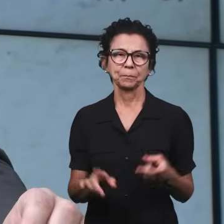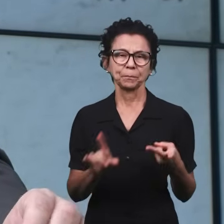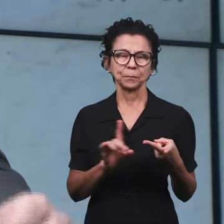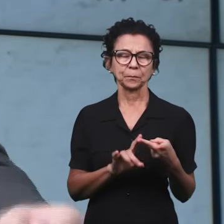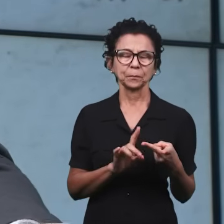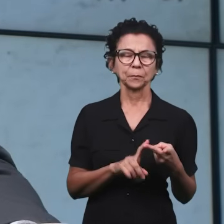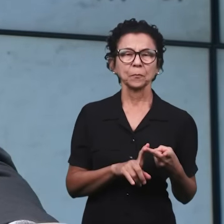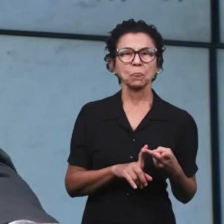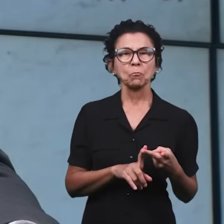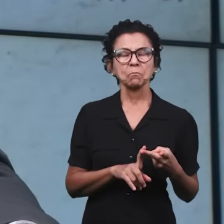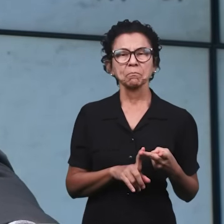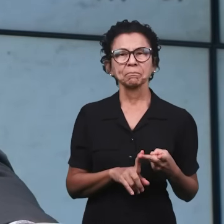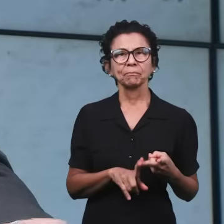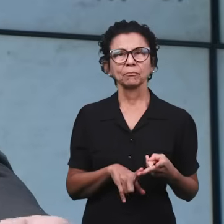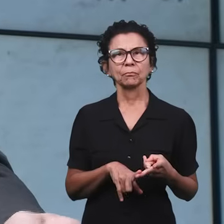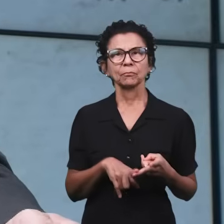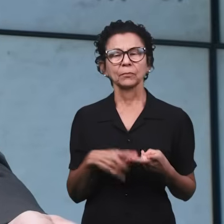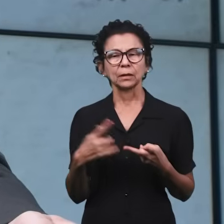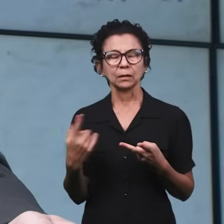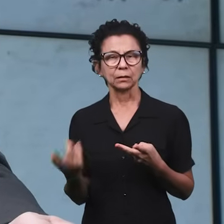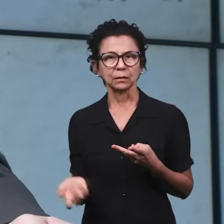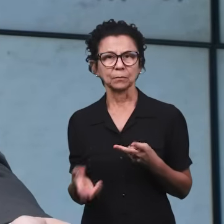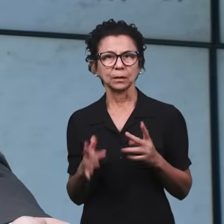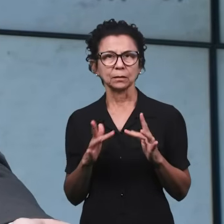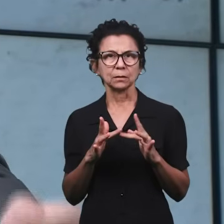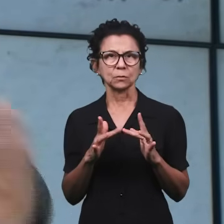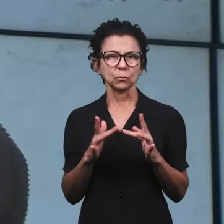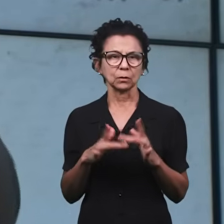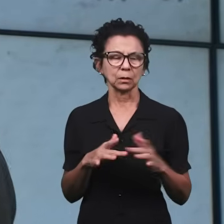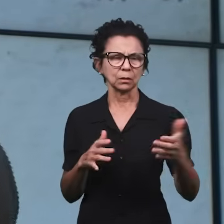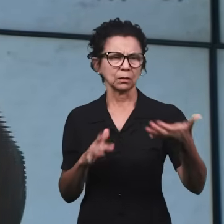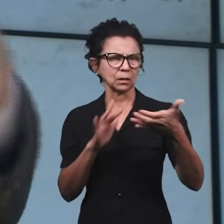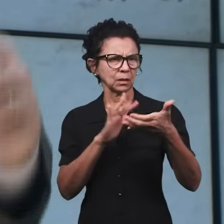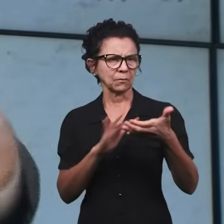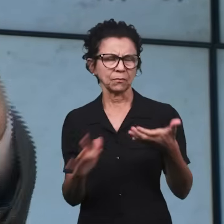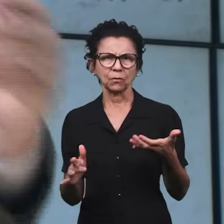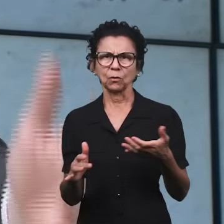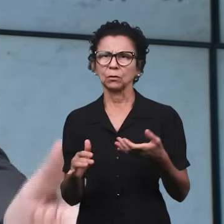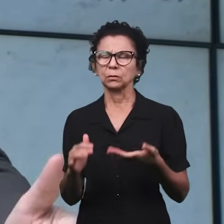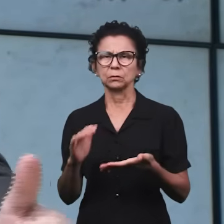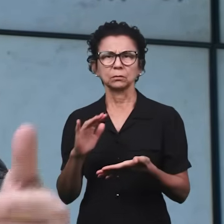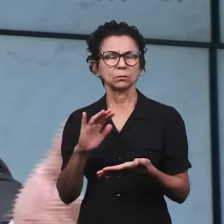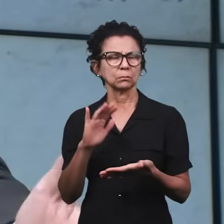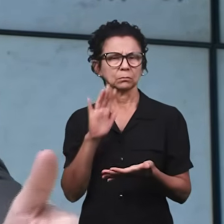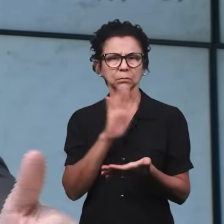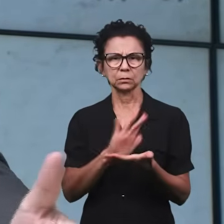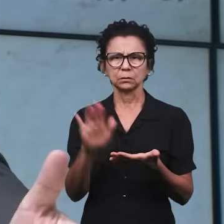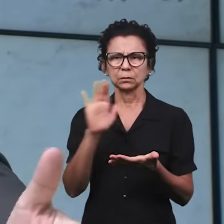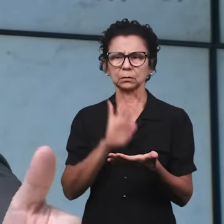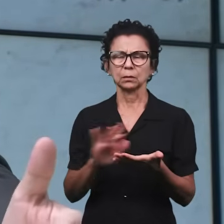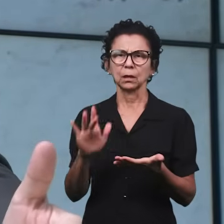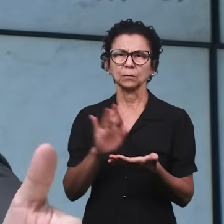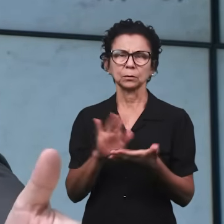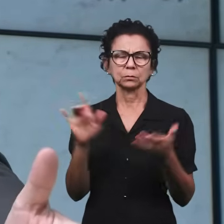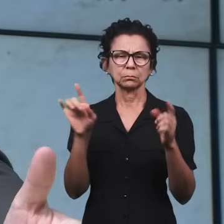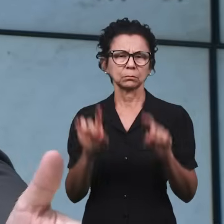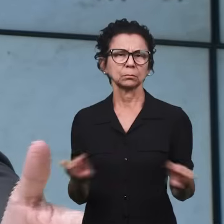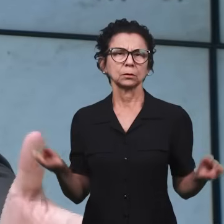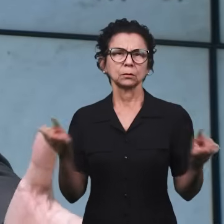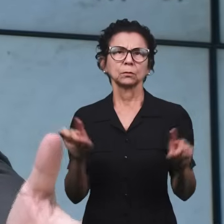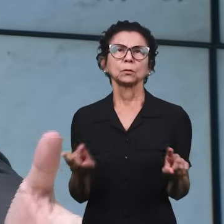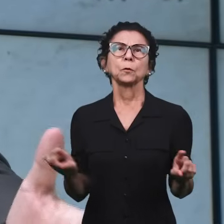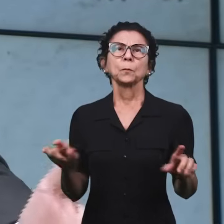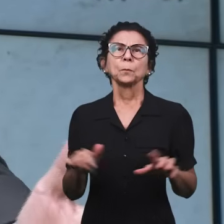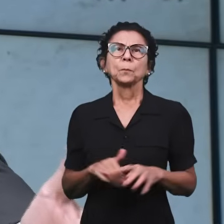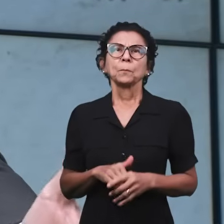outro desdobramento desse contato com telas, seja no telefone, tablet, computador, enfim,